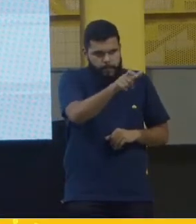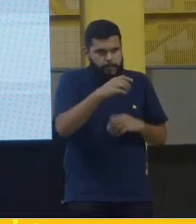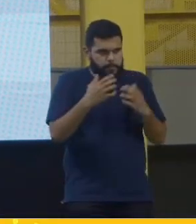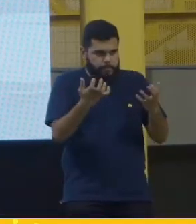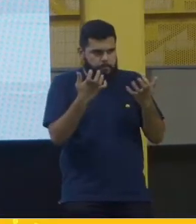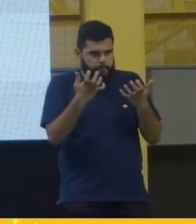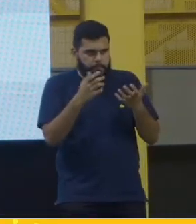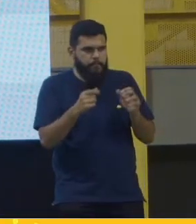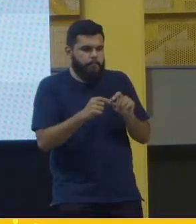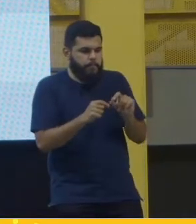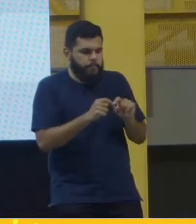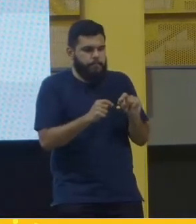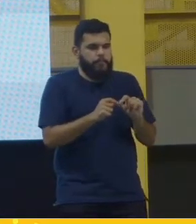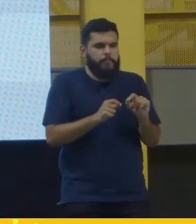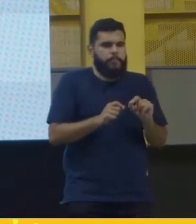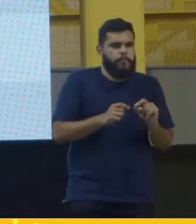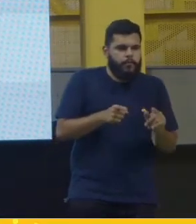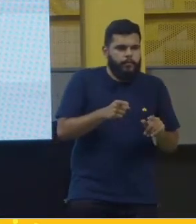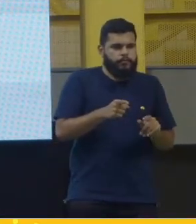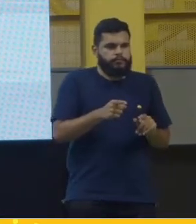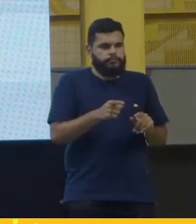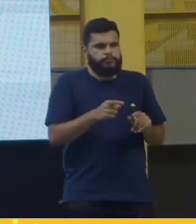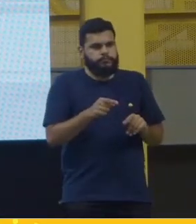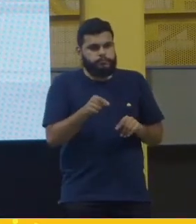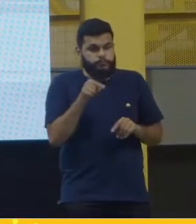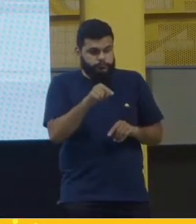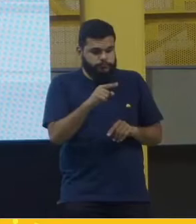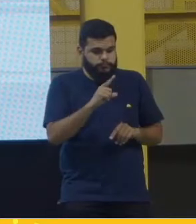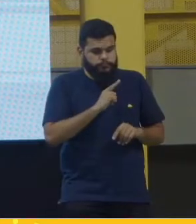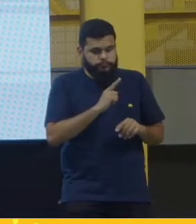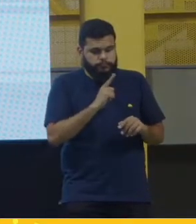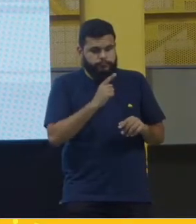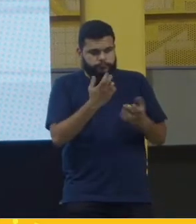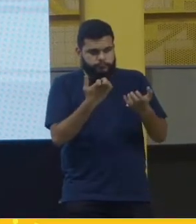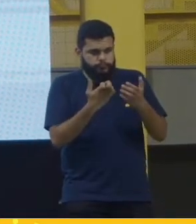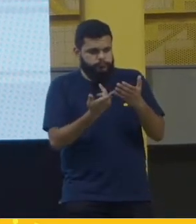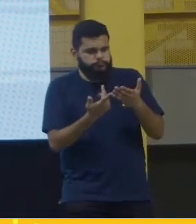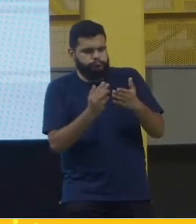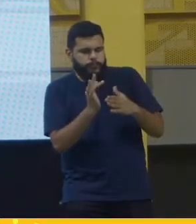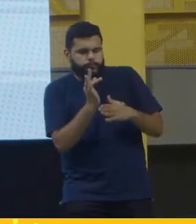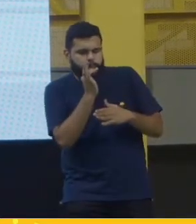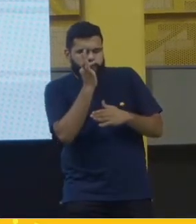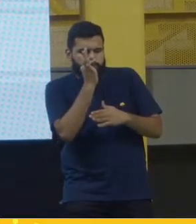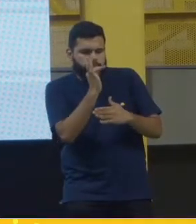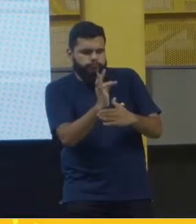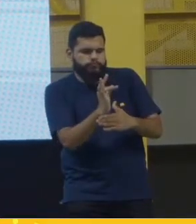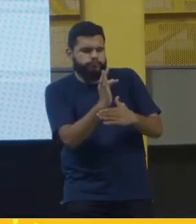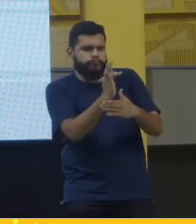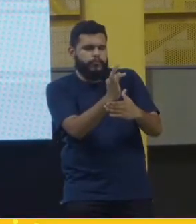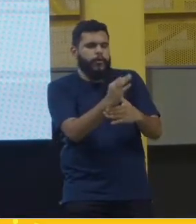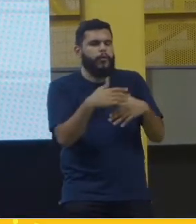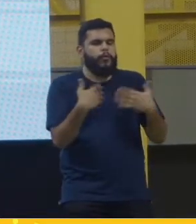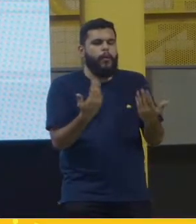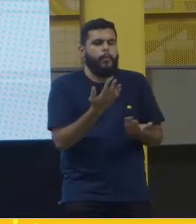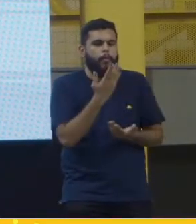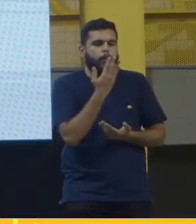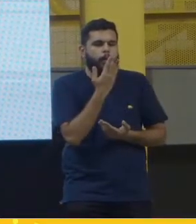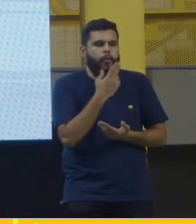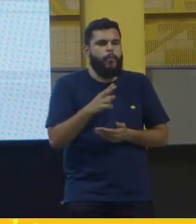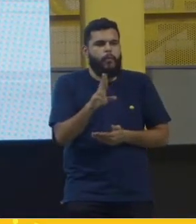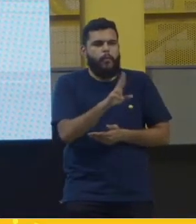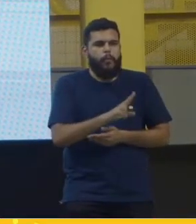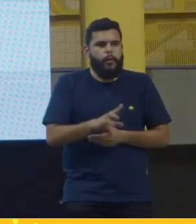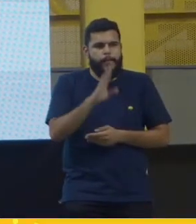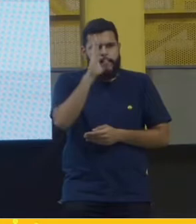uma planta ter bastante fotossíntese, qual é a única cor que você não deve iluminar